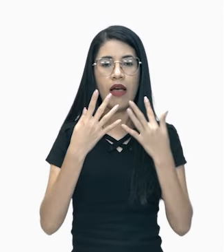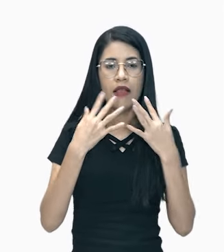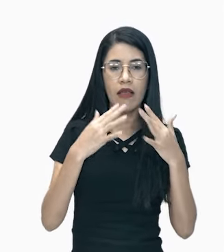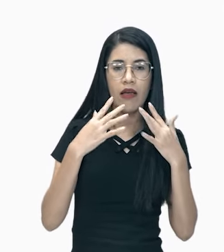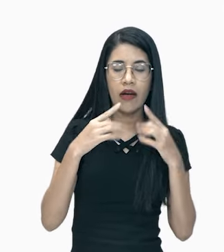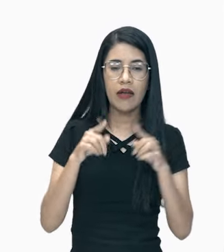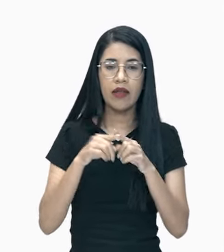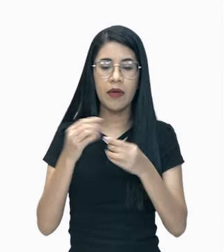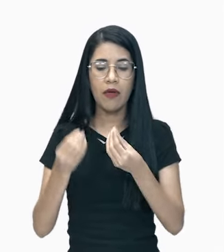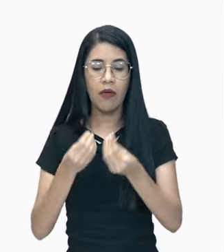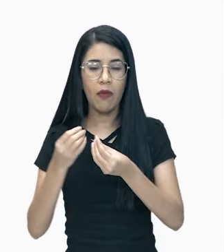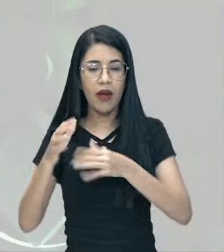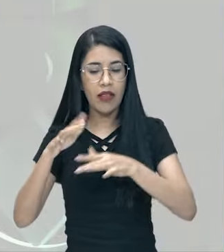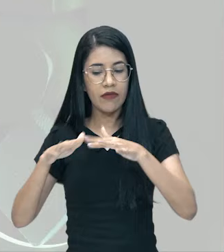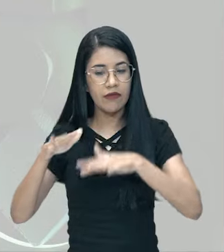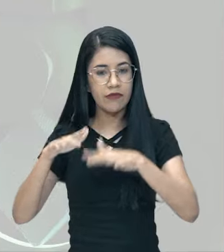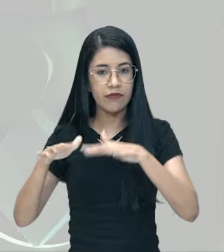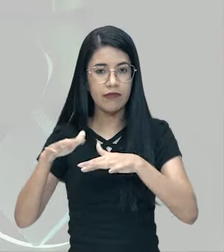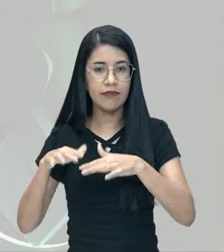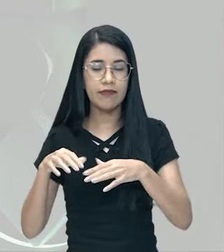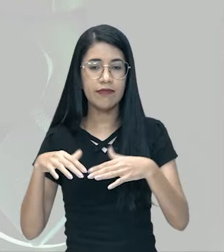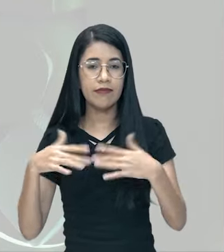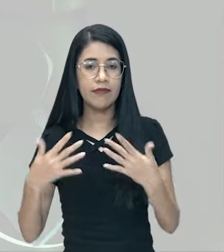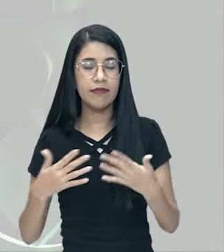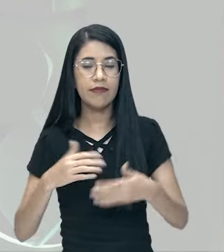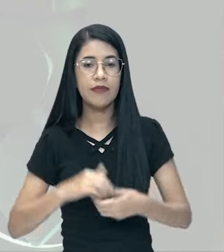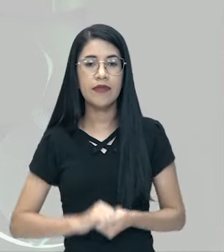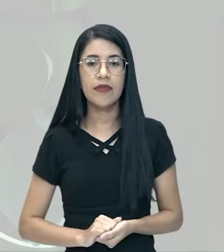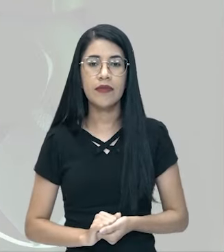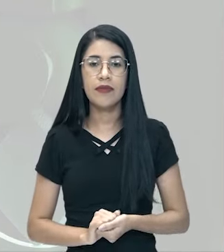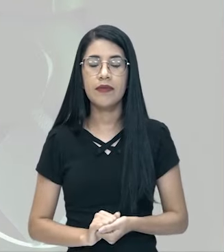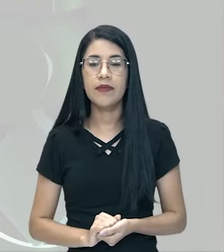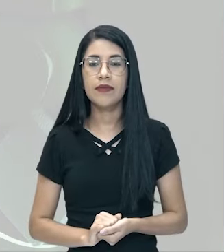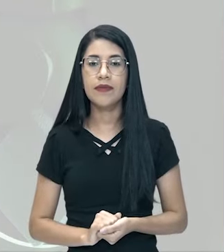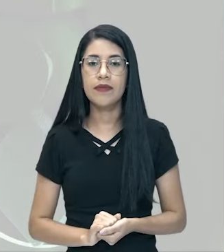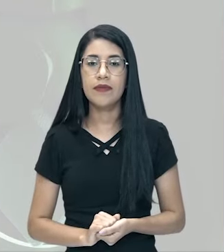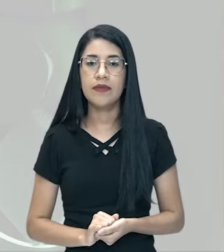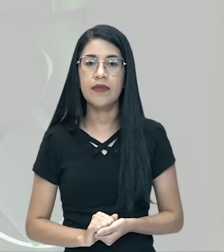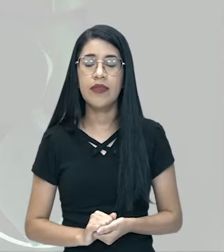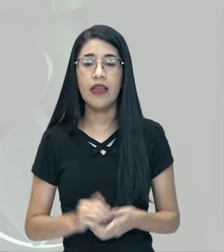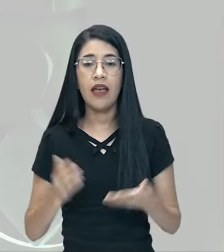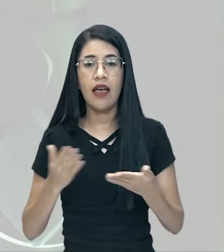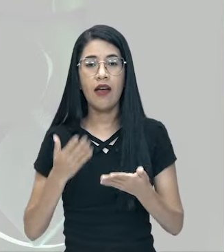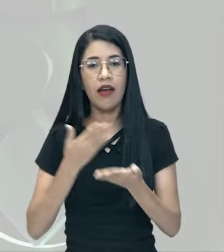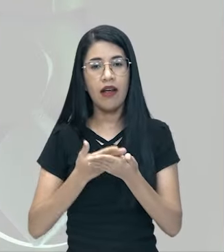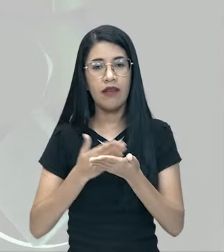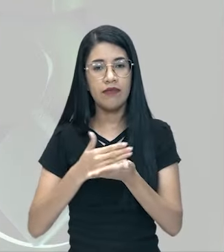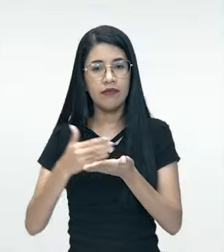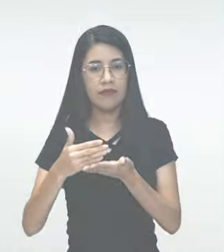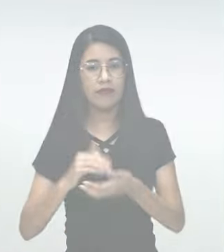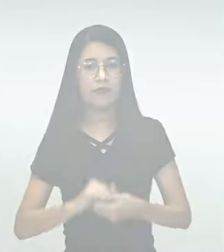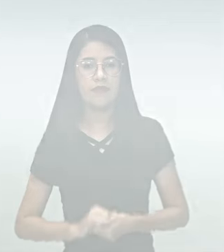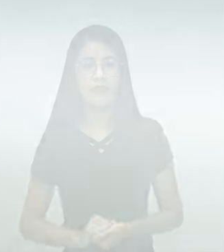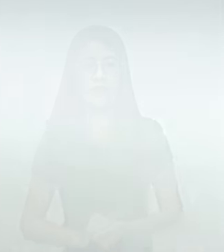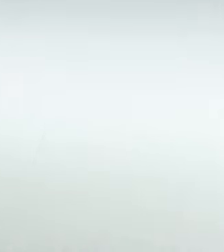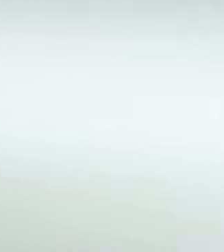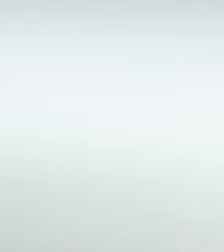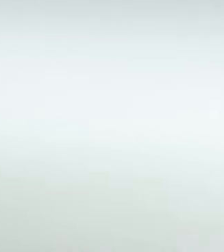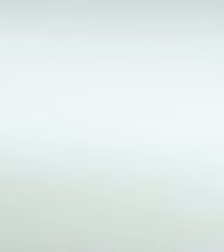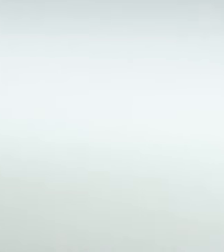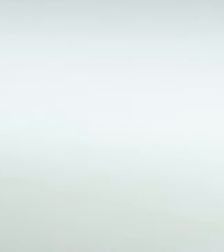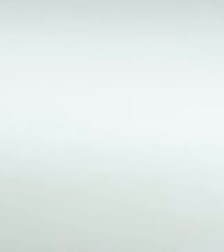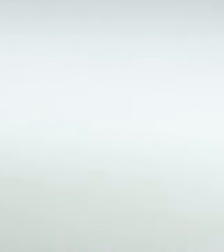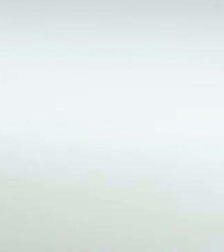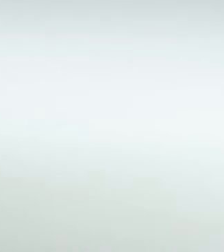de vibração. Muito bem, pessoal. E agora vamos à nossa aula.